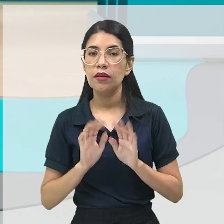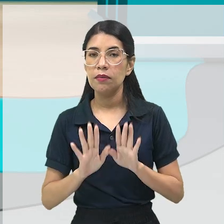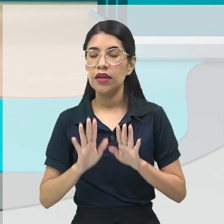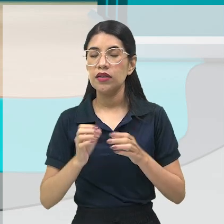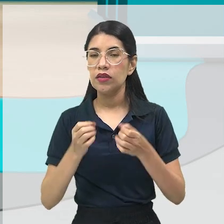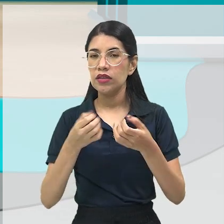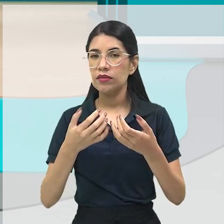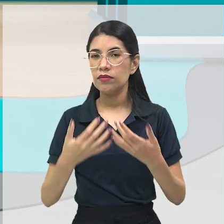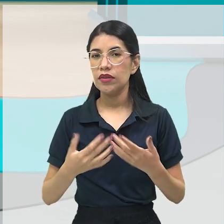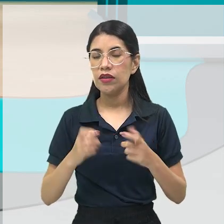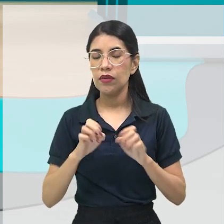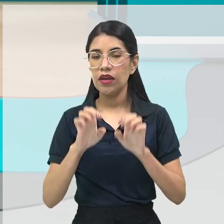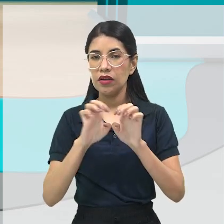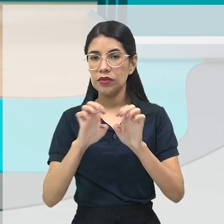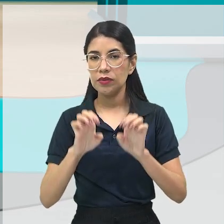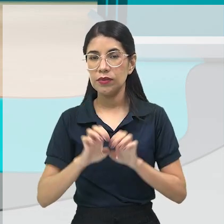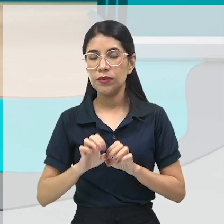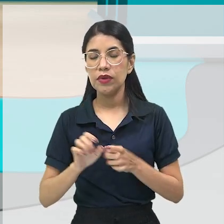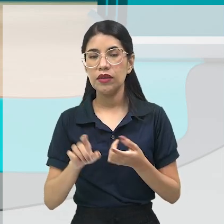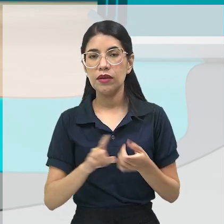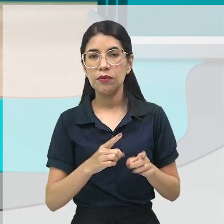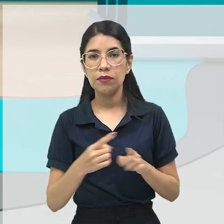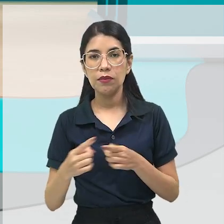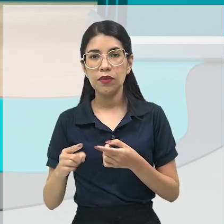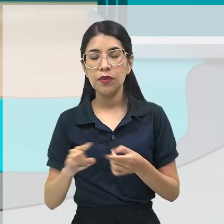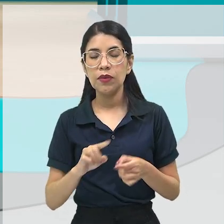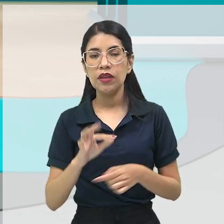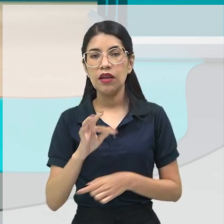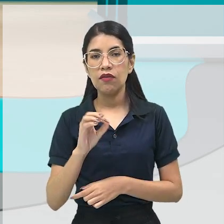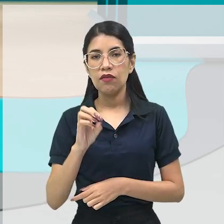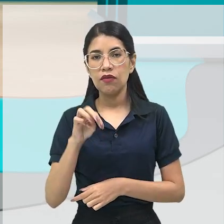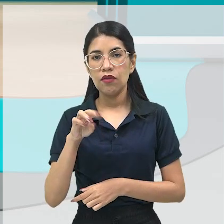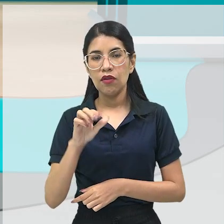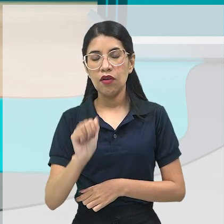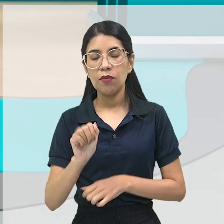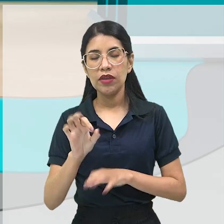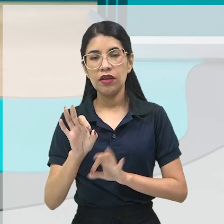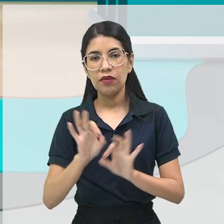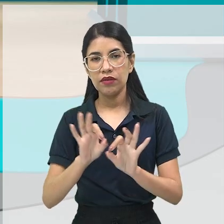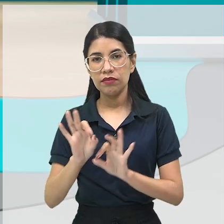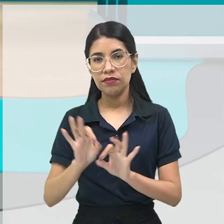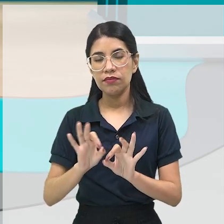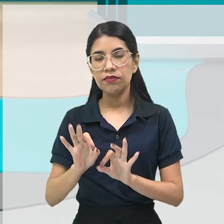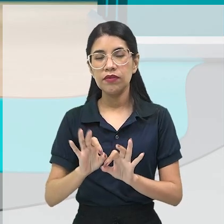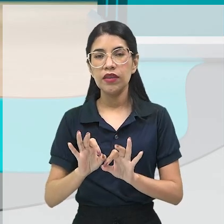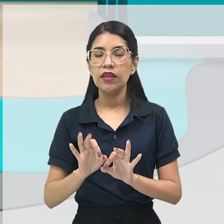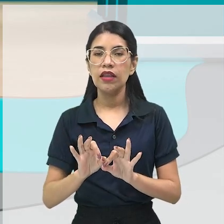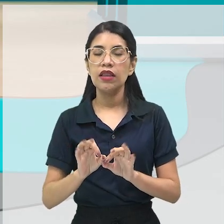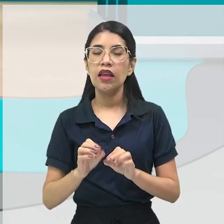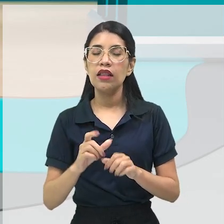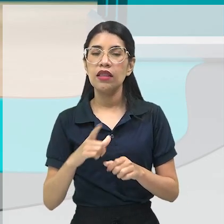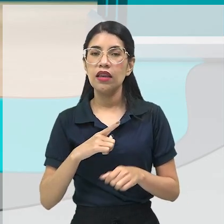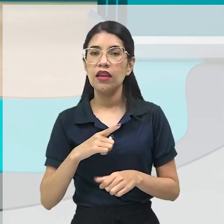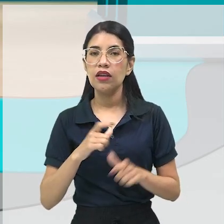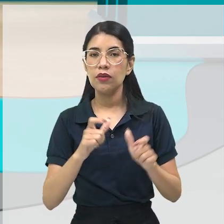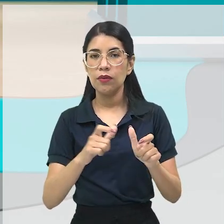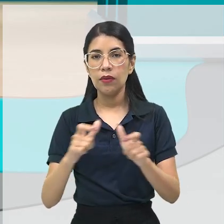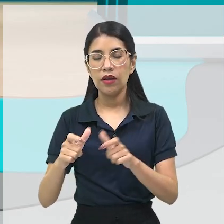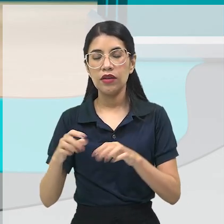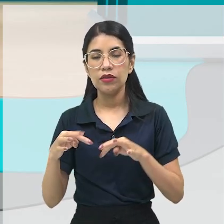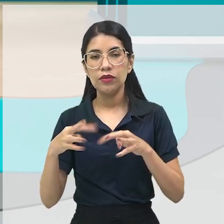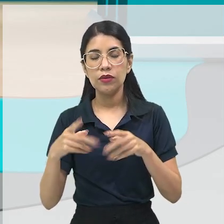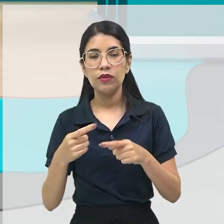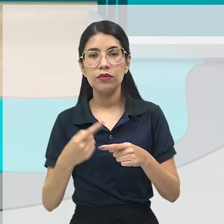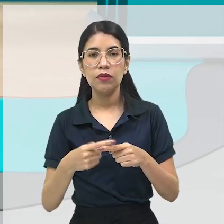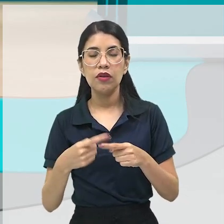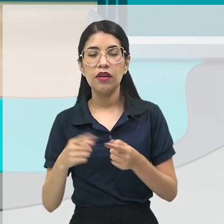falamos dessa estrutura musical, da forma, da organização, ela está em todos os lugares. Afinal,